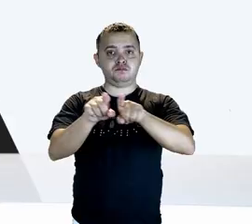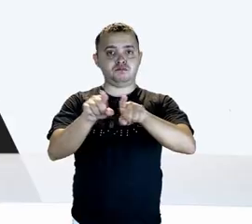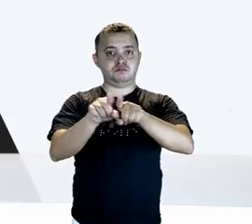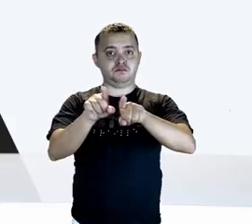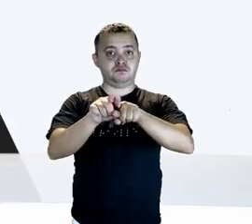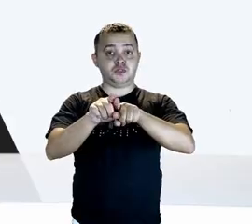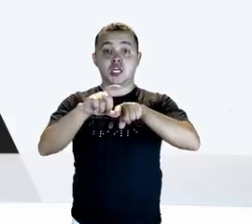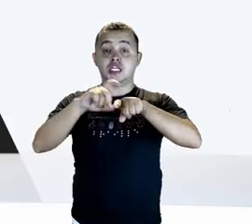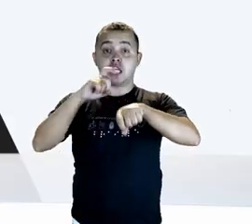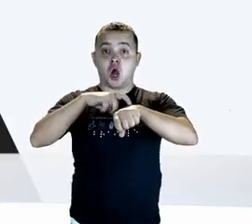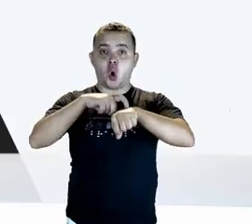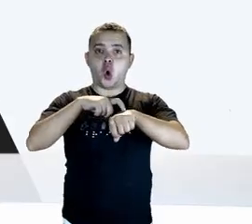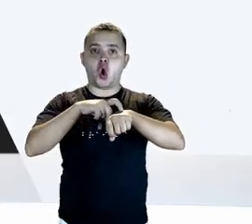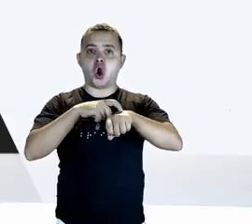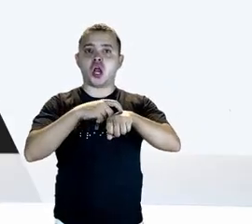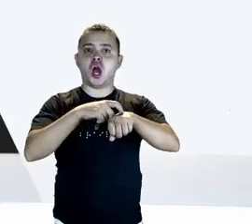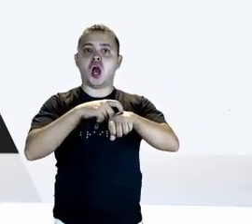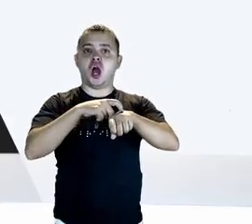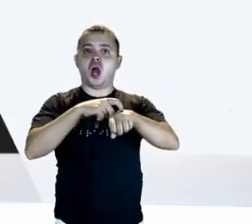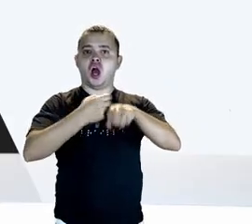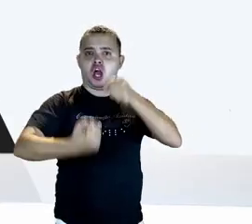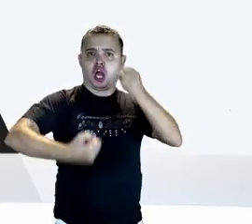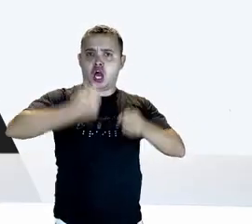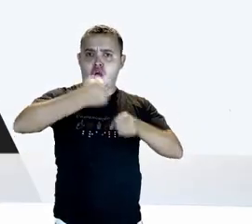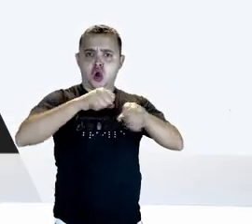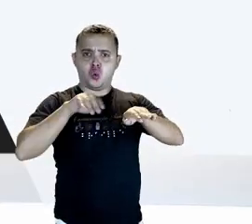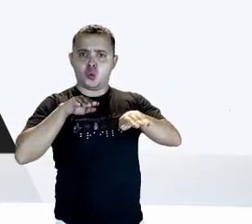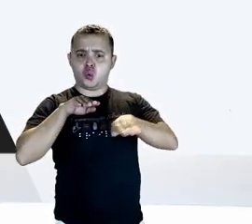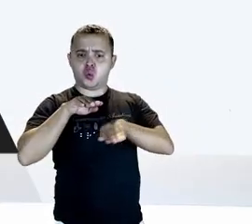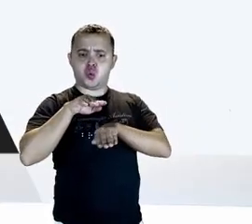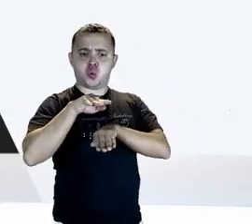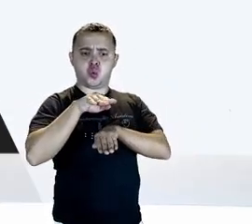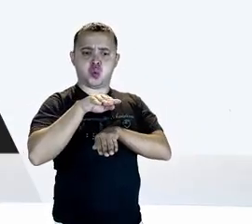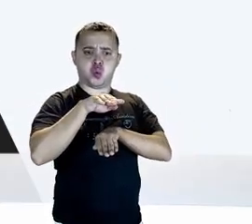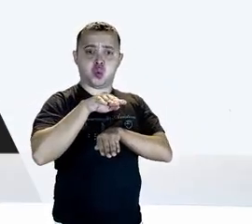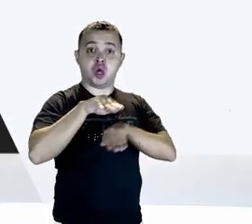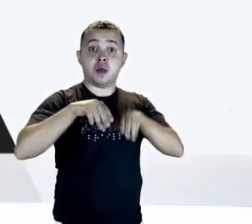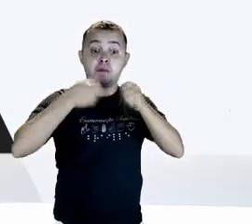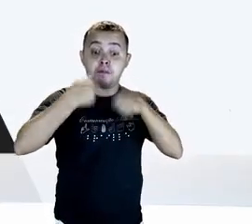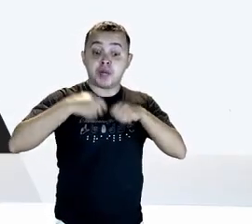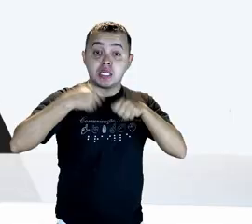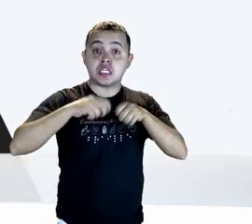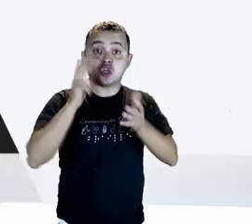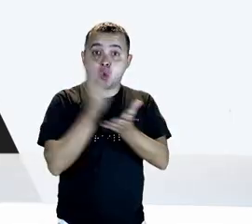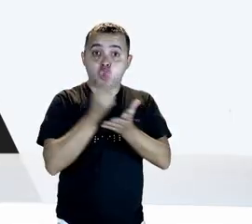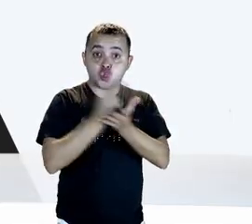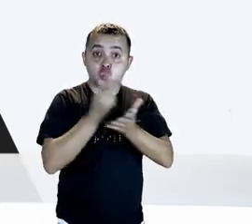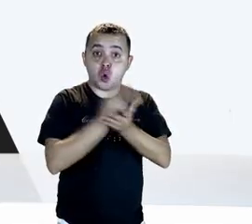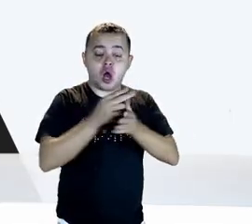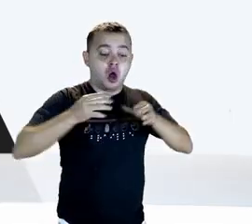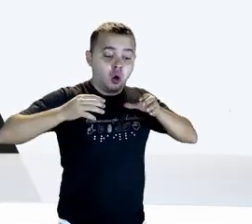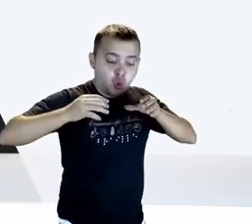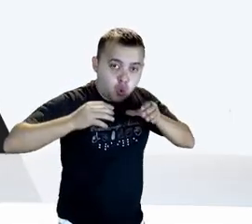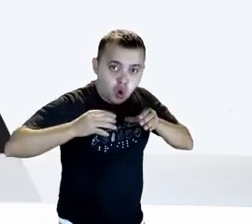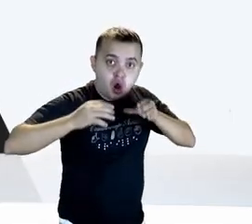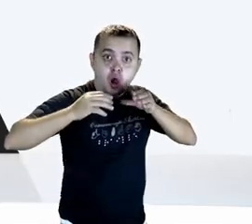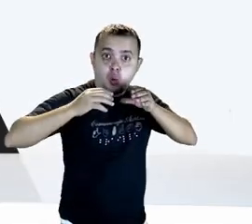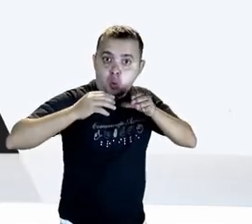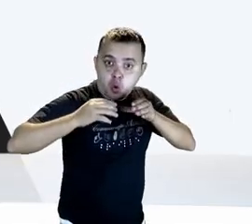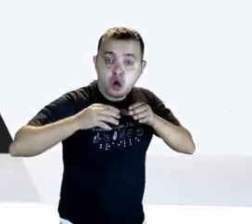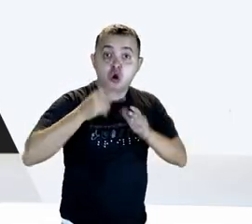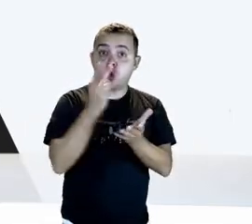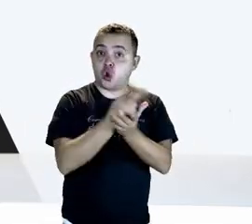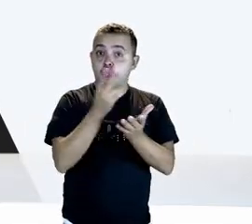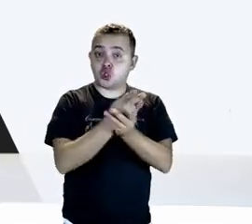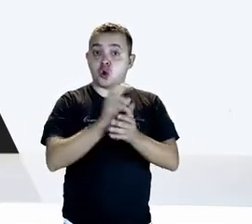durante o transporte, até que a vítima volte a respirar e a ter pulso ou